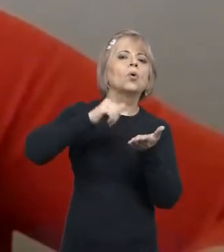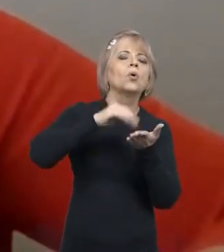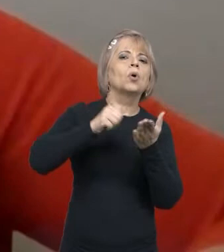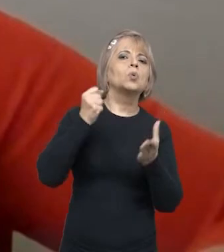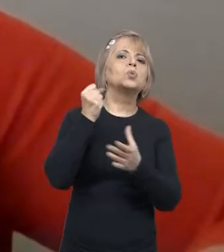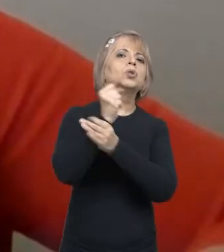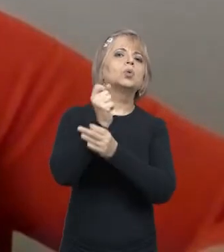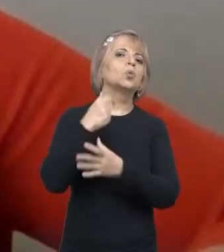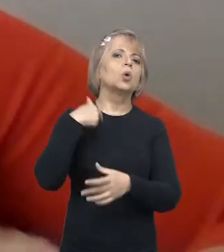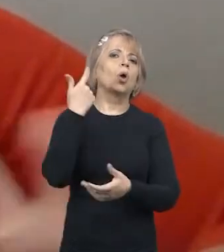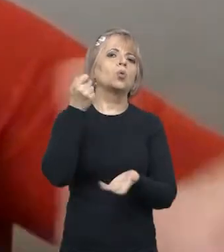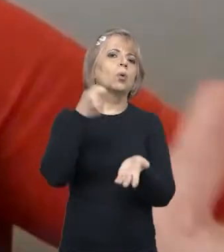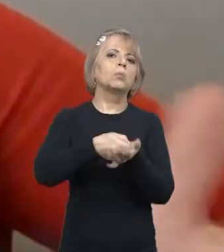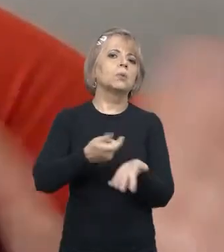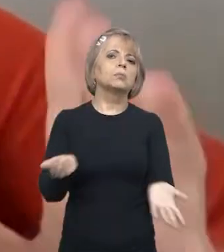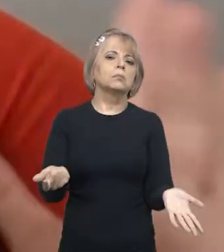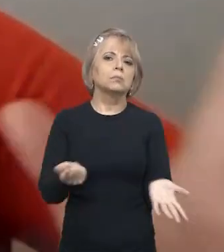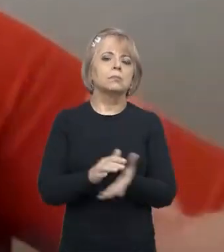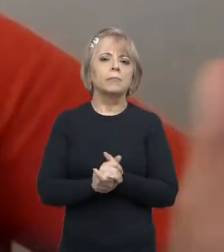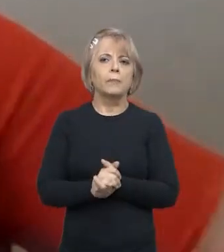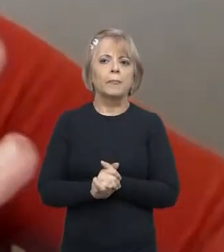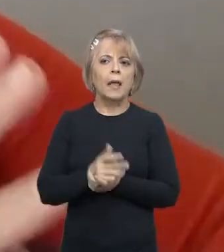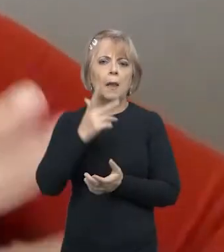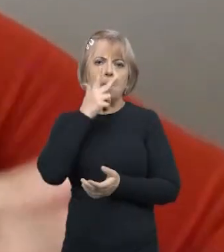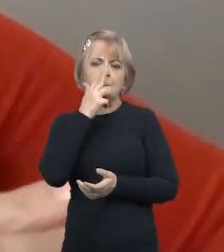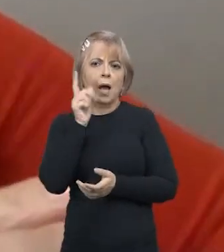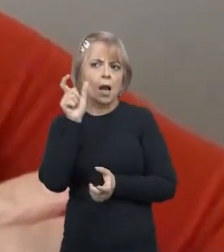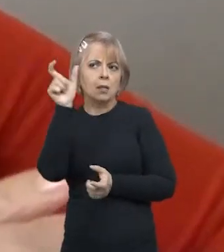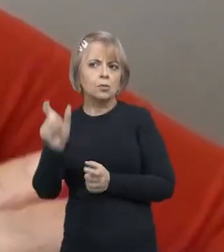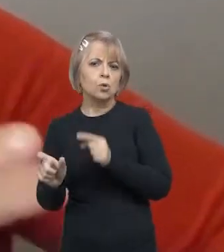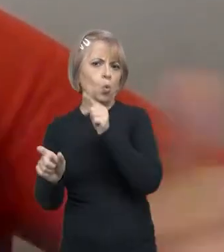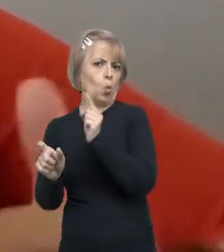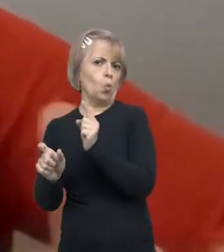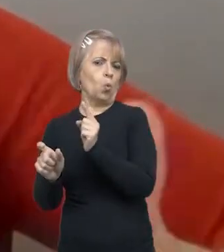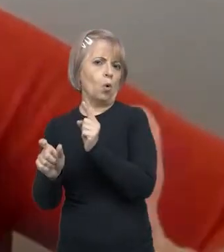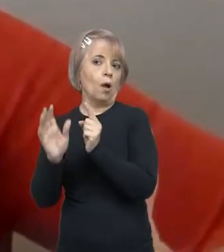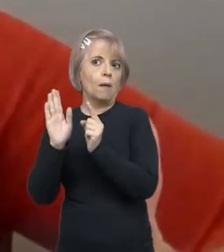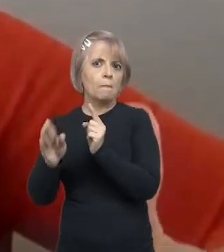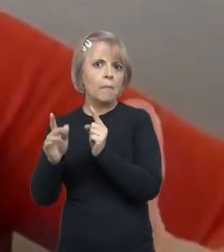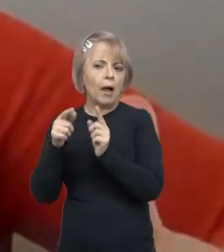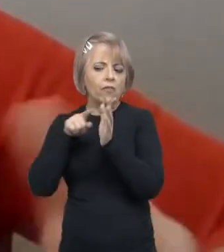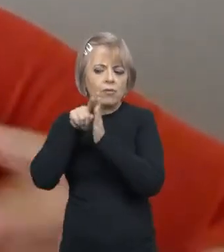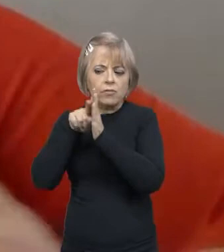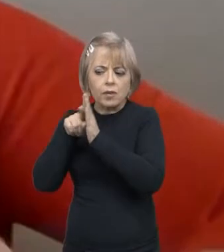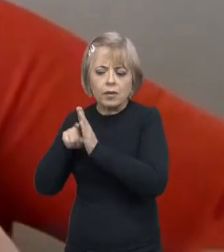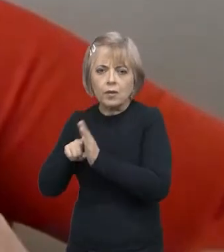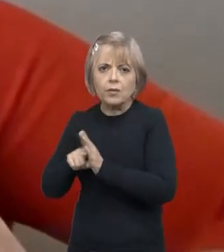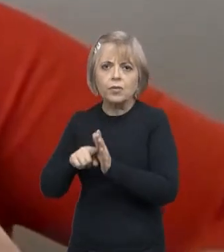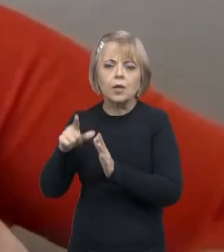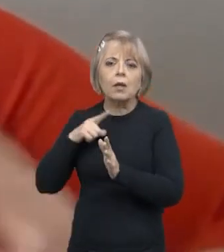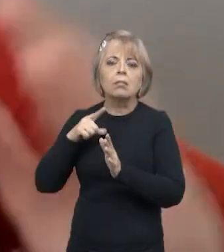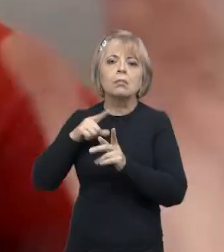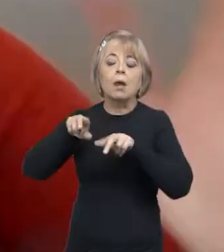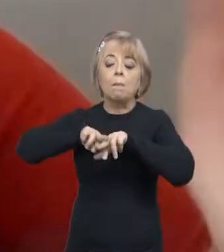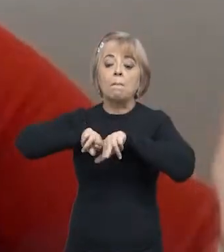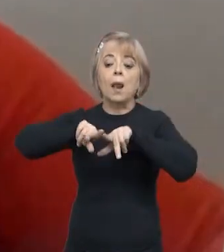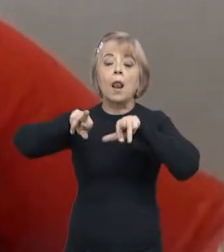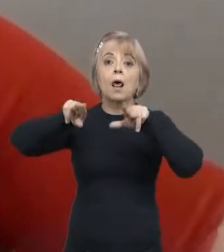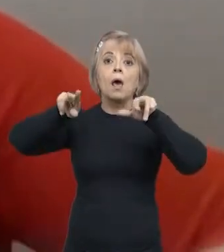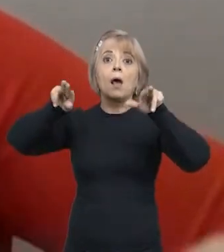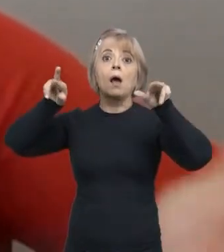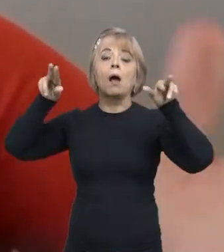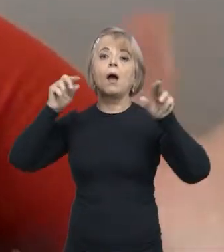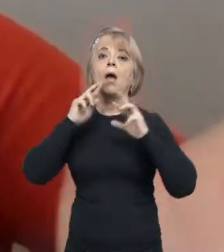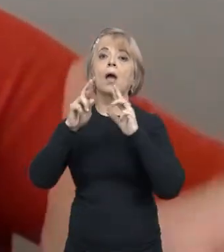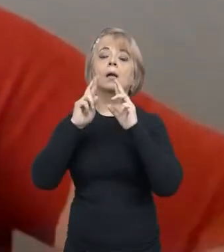que eu não contratei. A princípio parece um problema individual, mas quando a gente vai verificar, existe uma gama enorme